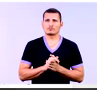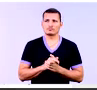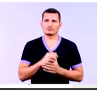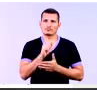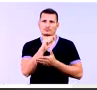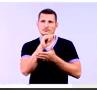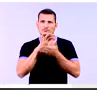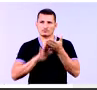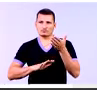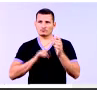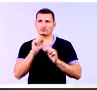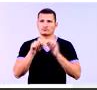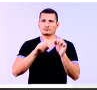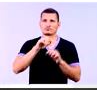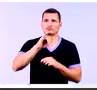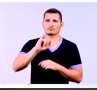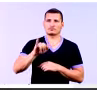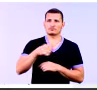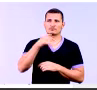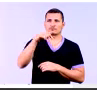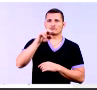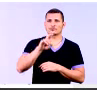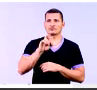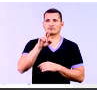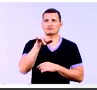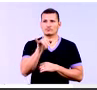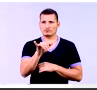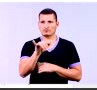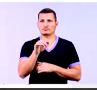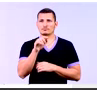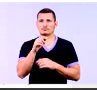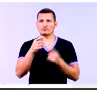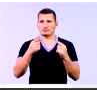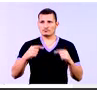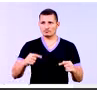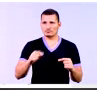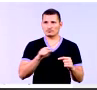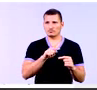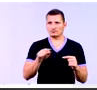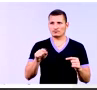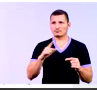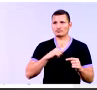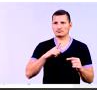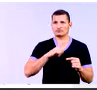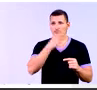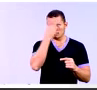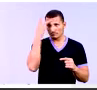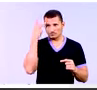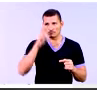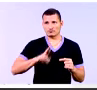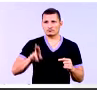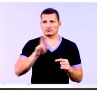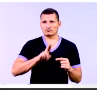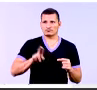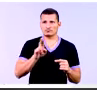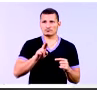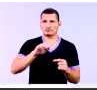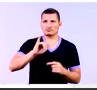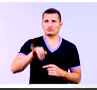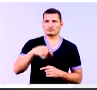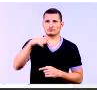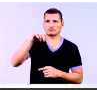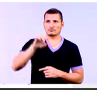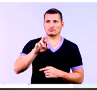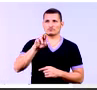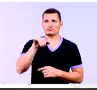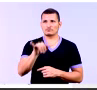texto sobre o que é o jQuery. Aqui abaixo vocês têm membros que utilizam jQuery em suas bases.